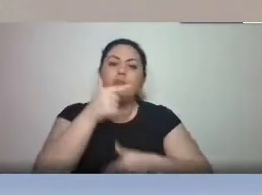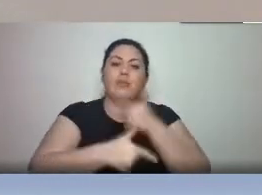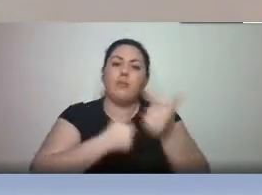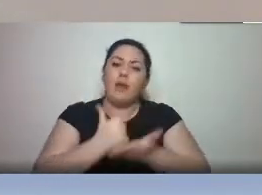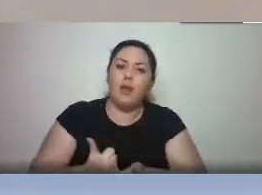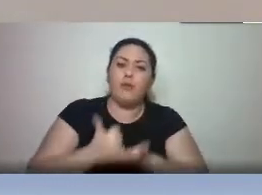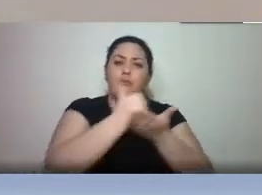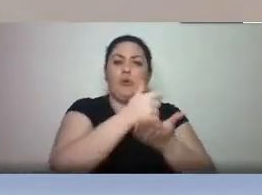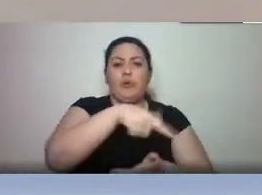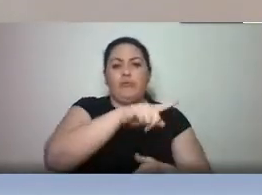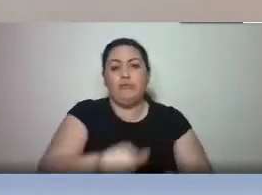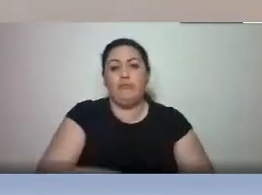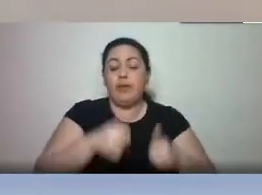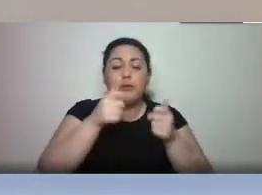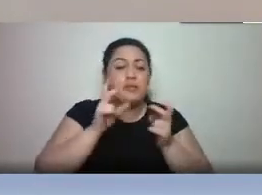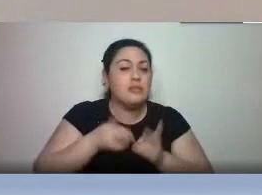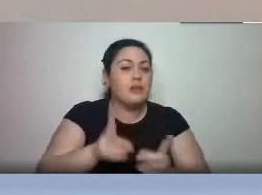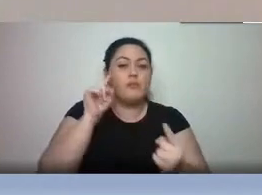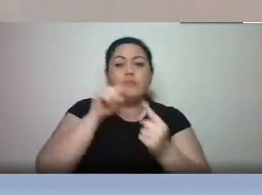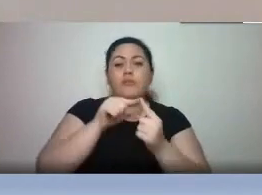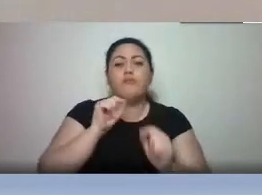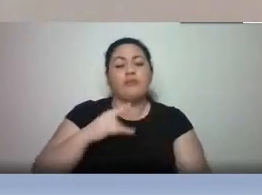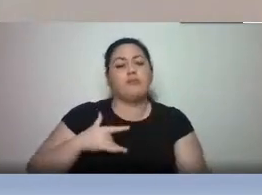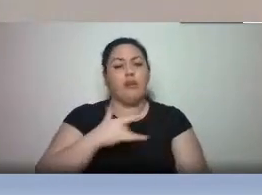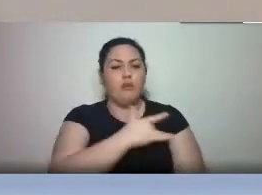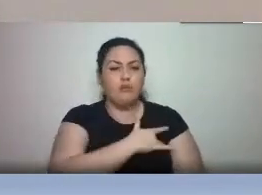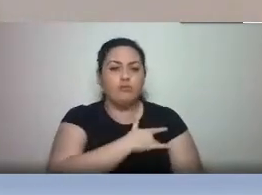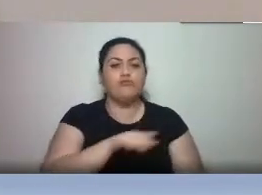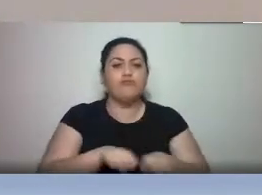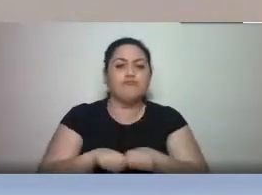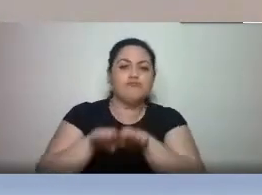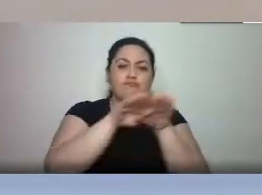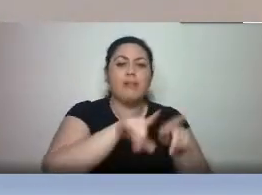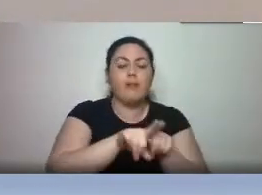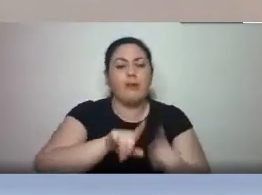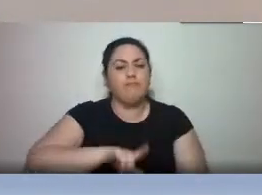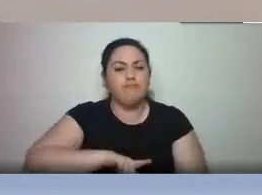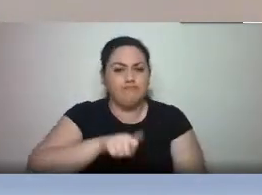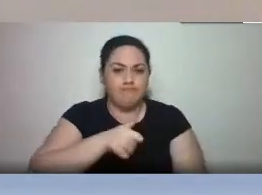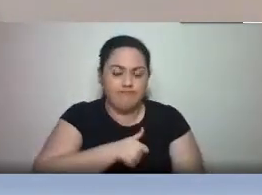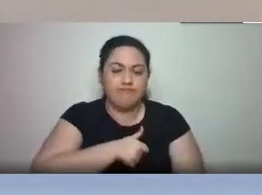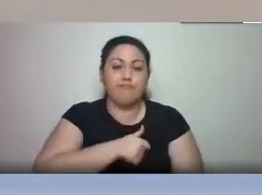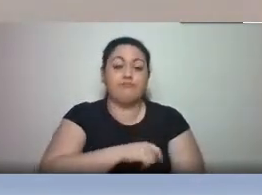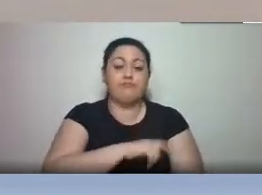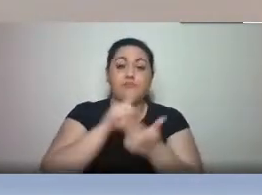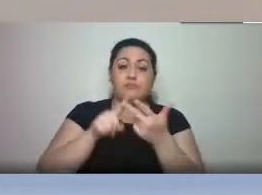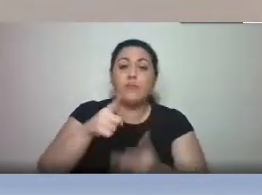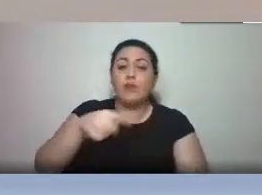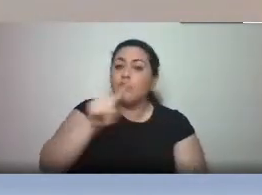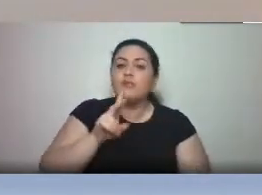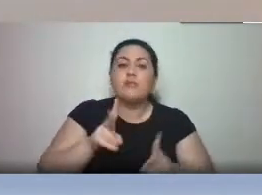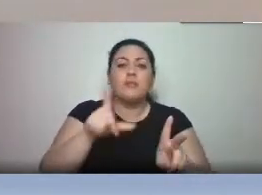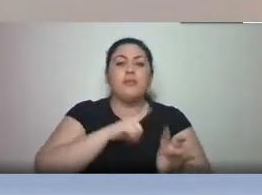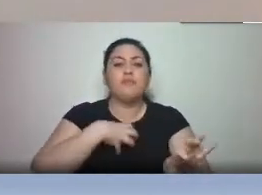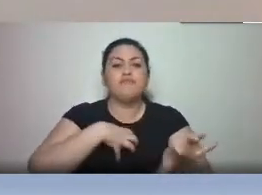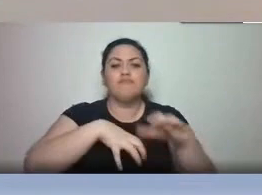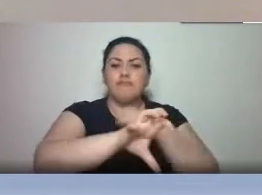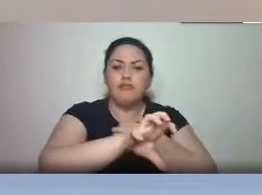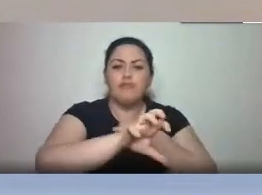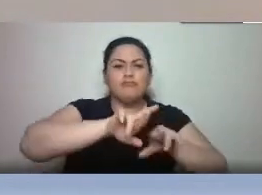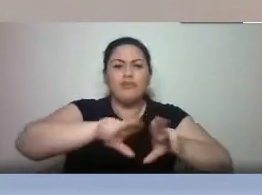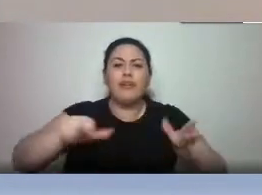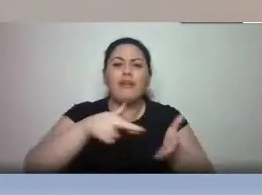sempre a saúde e o bem comum. Vocês são e sempre foram empáticos ao contexto e às diferentes